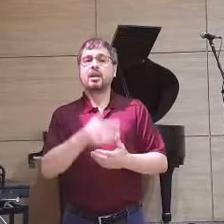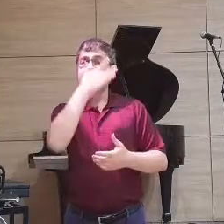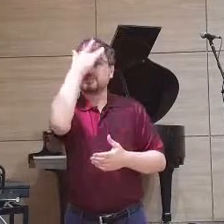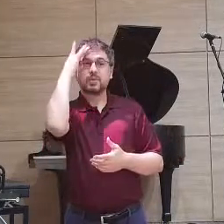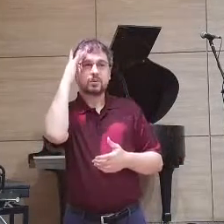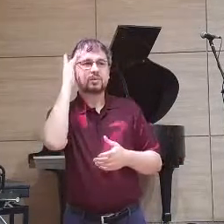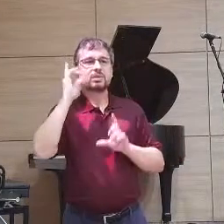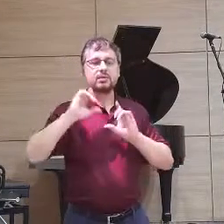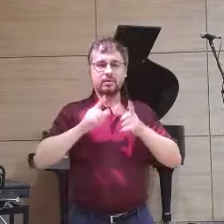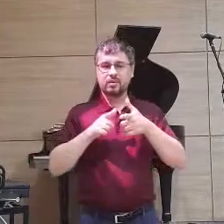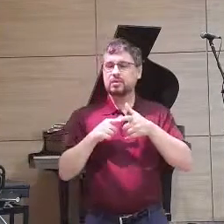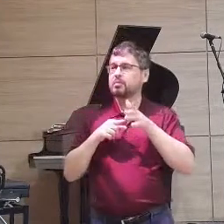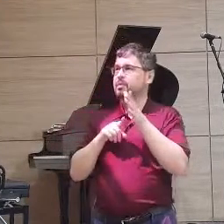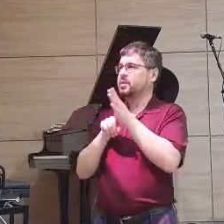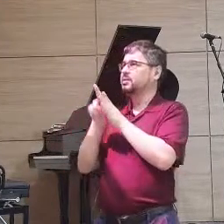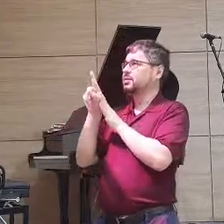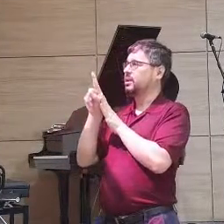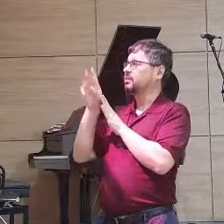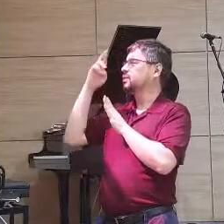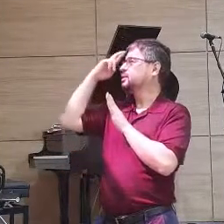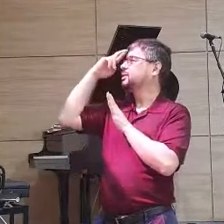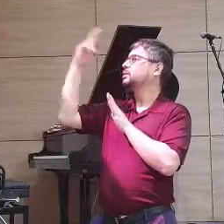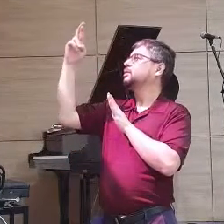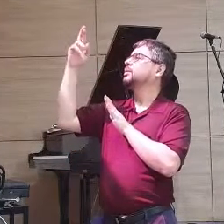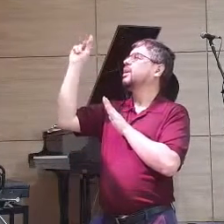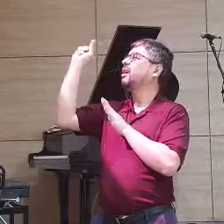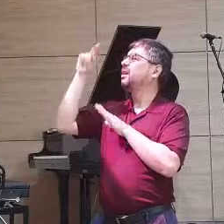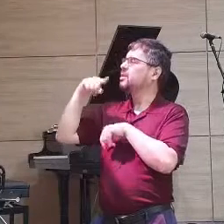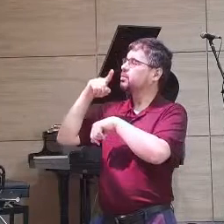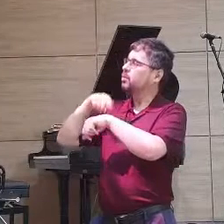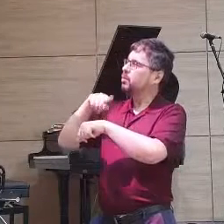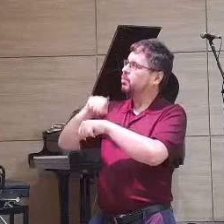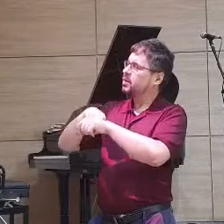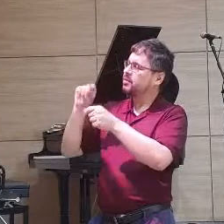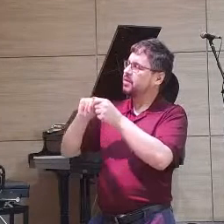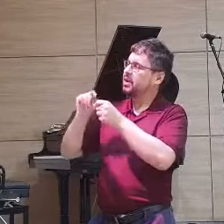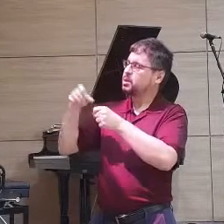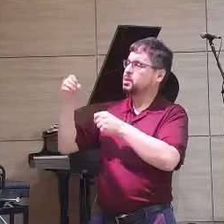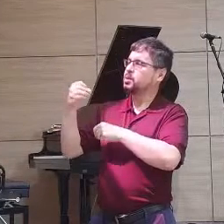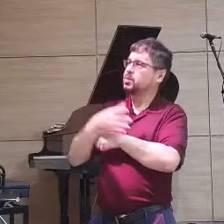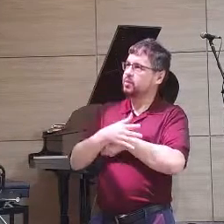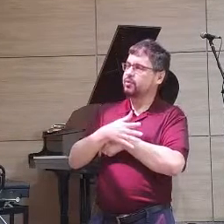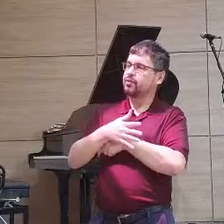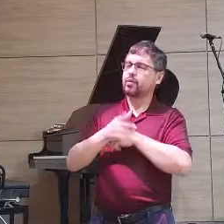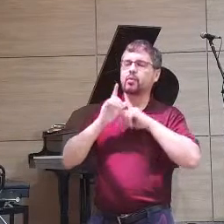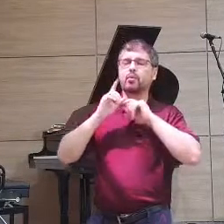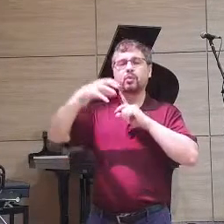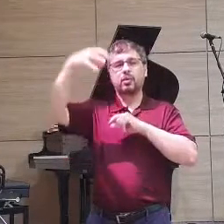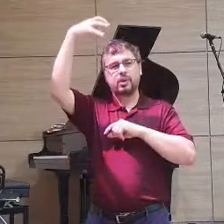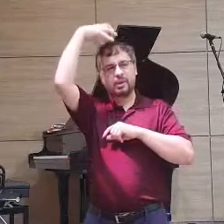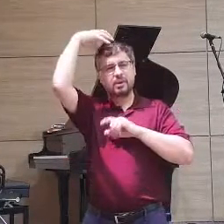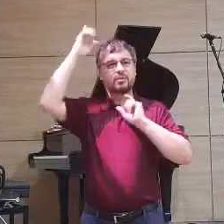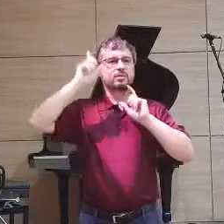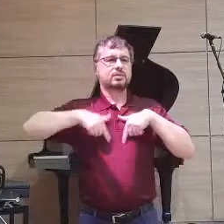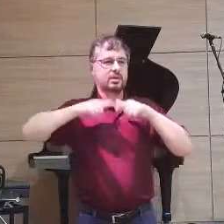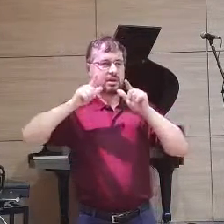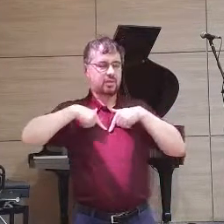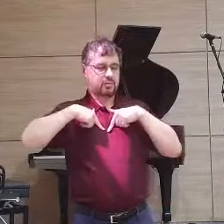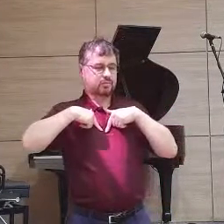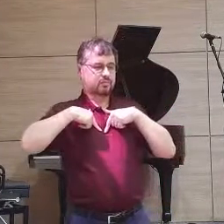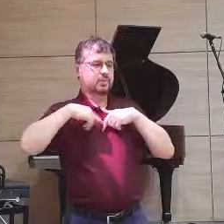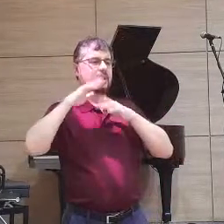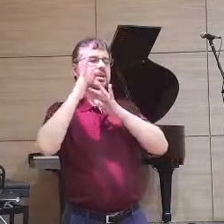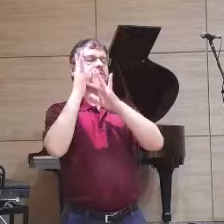senhor será este o momento que restaurasse o reino a Israel respondeu-lhe